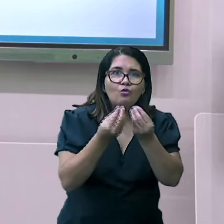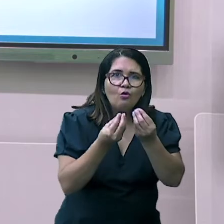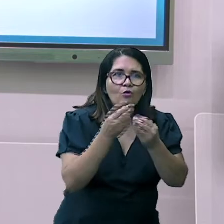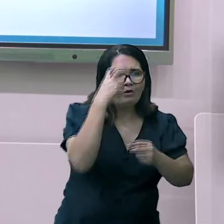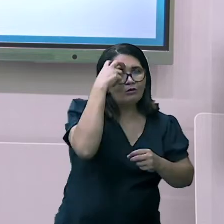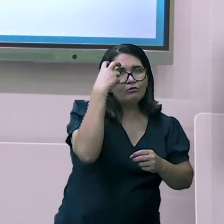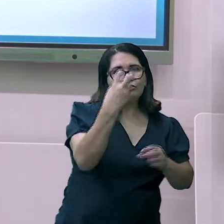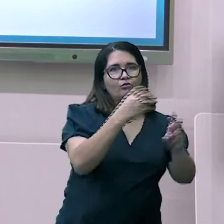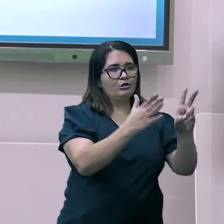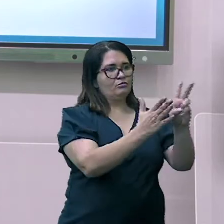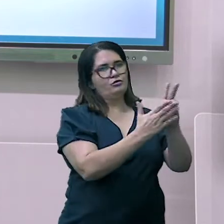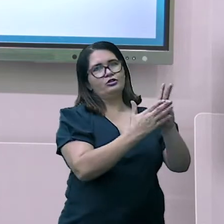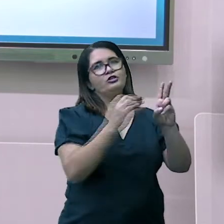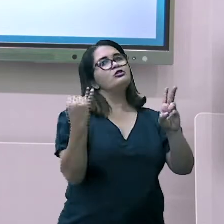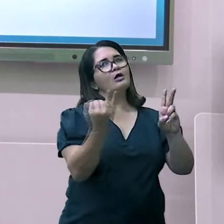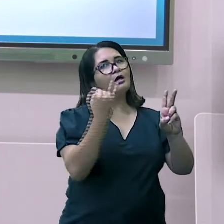cultura.